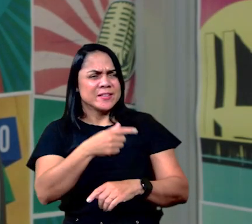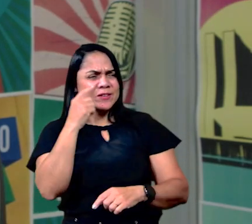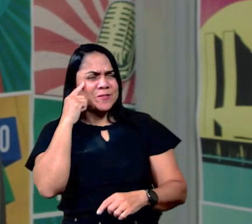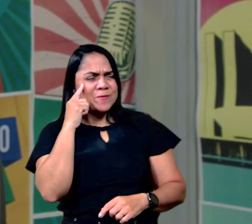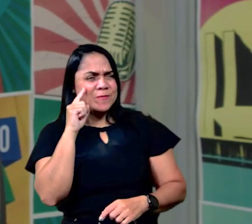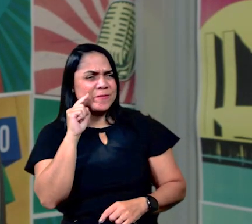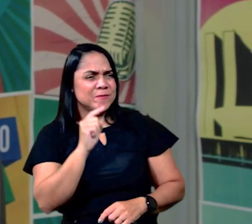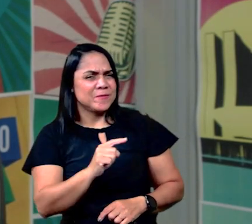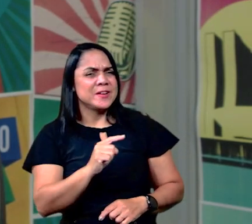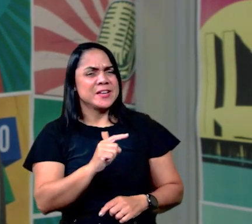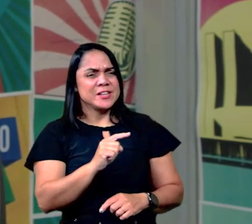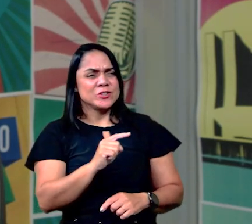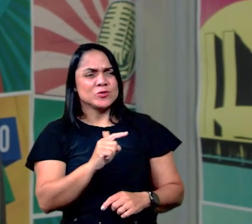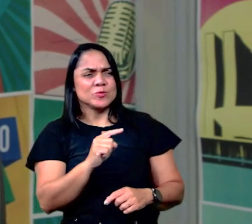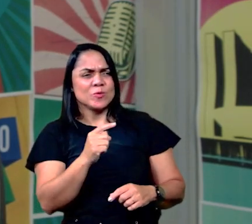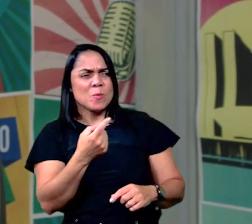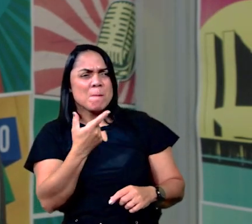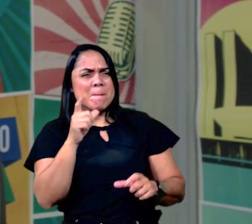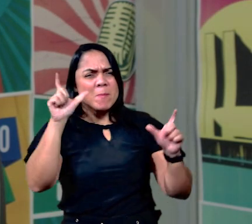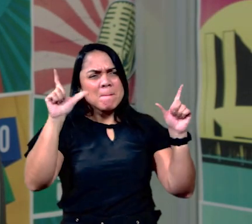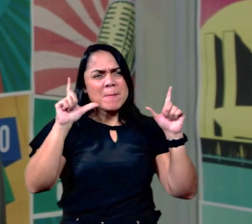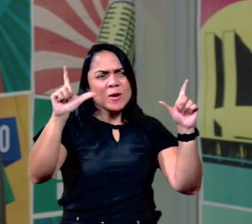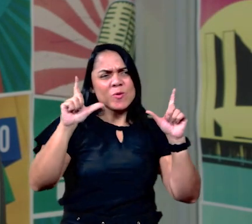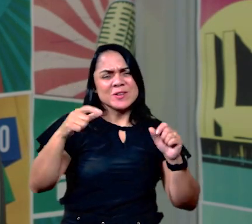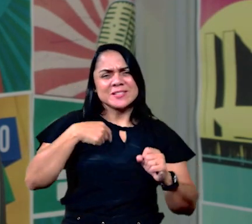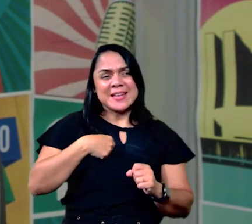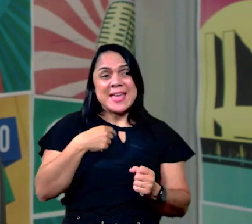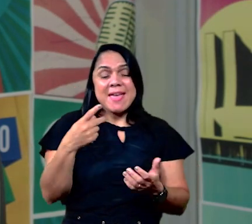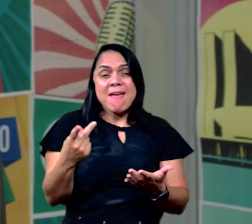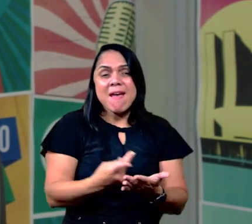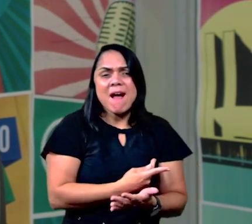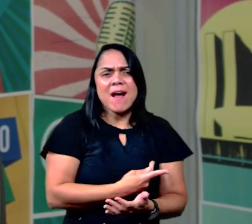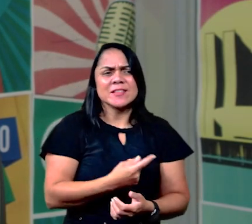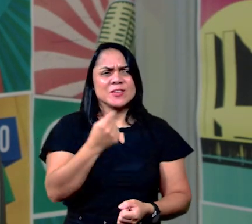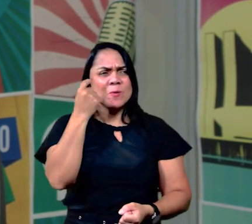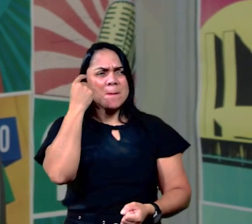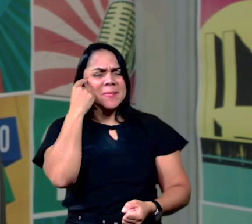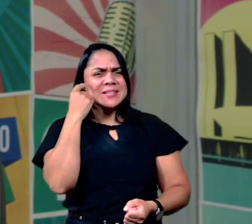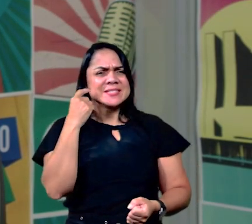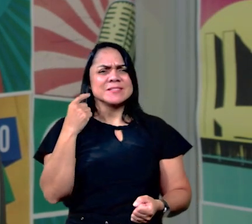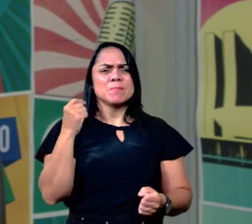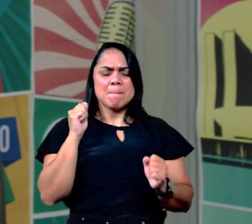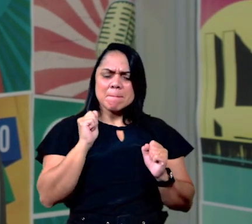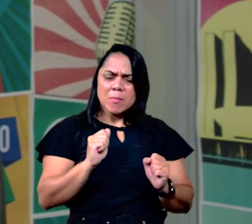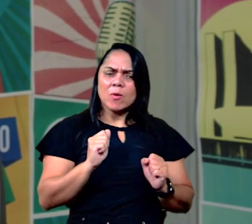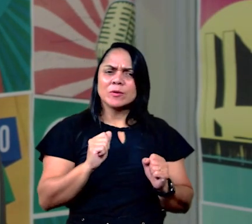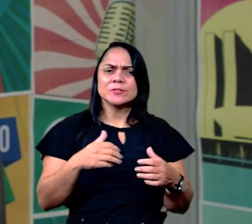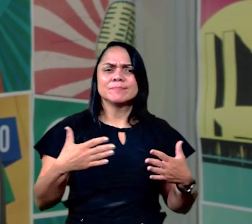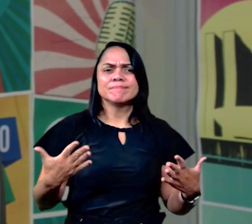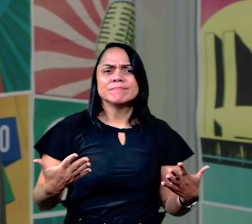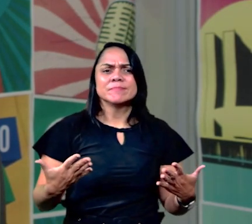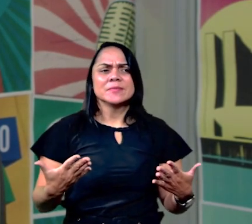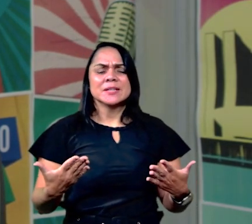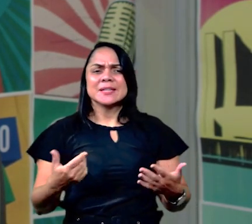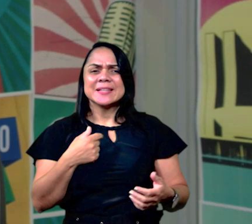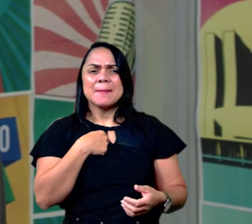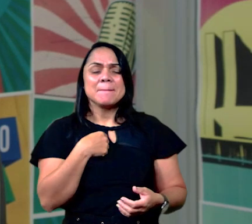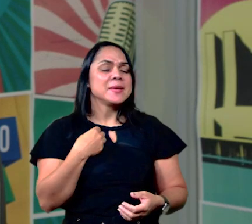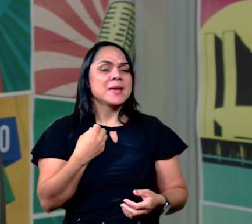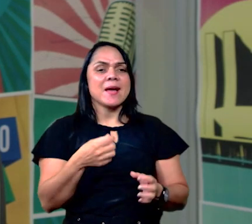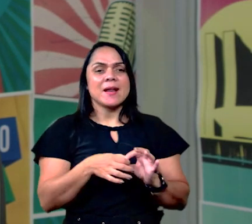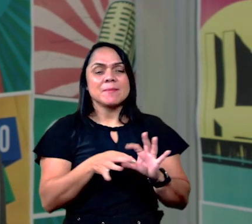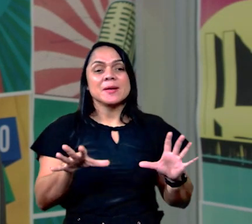violado, pode ser pedagógico para a gente pensar se é válido, em nome da liberdade de expressão, em nome da liberdade